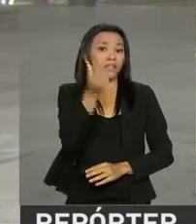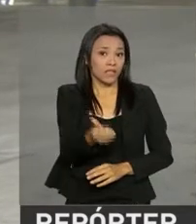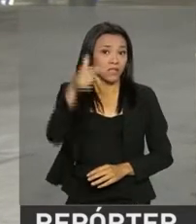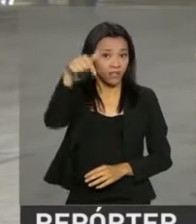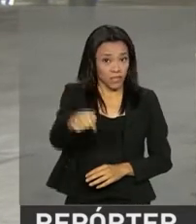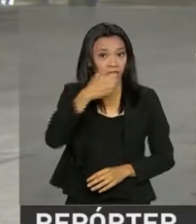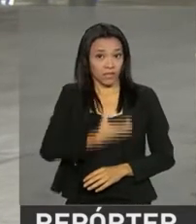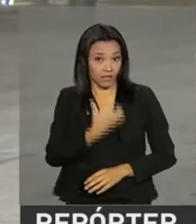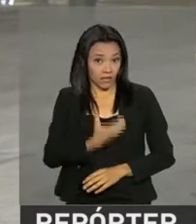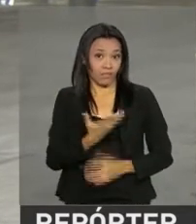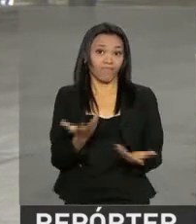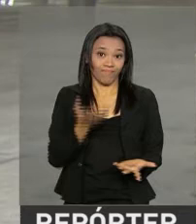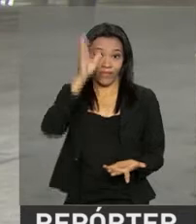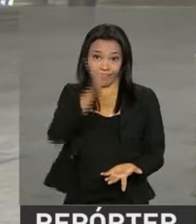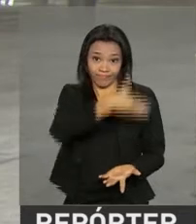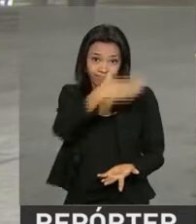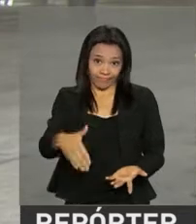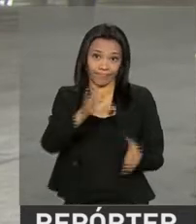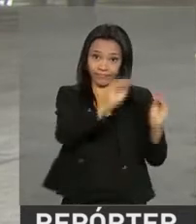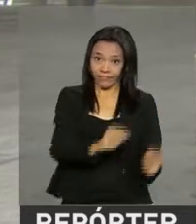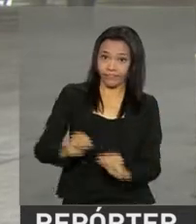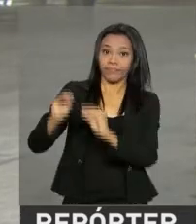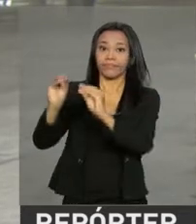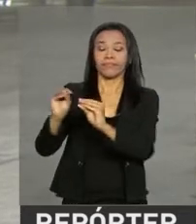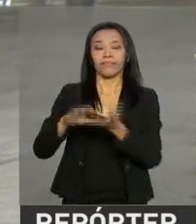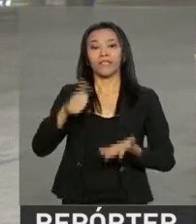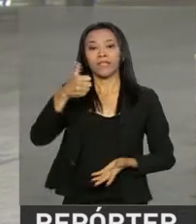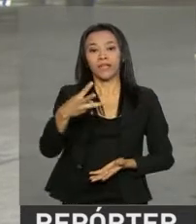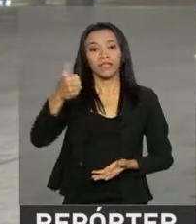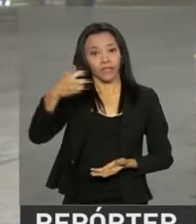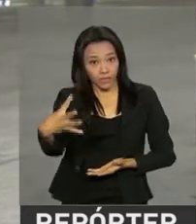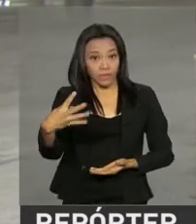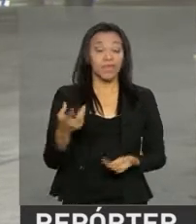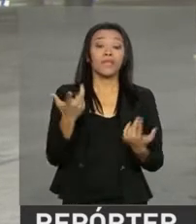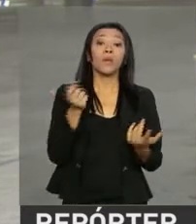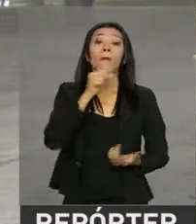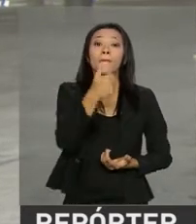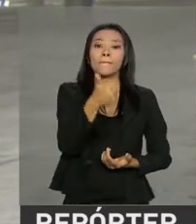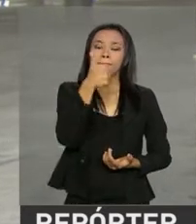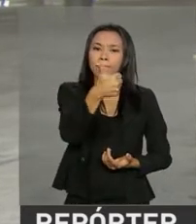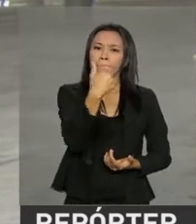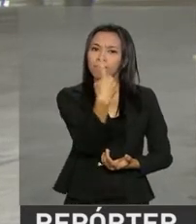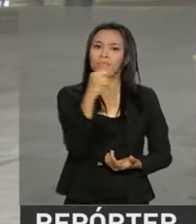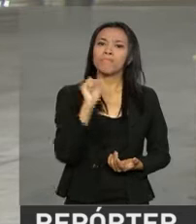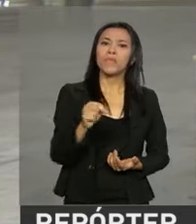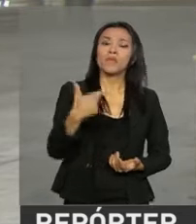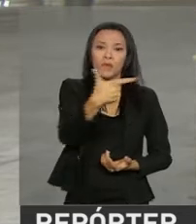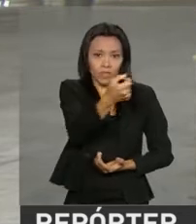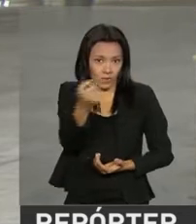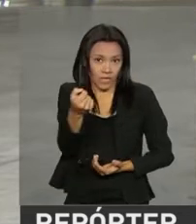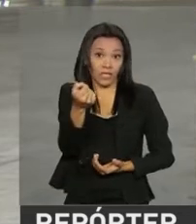dezembro nessa edição do enem as provas serão aplicadas em 1290 unidades